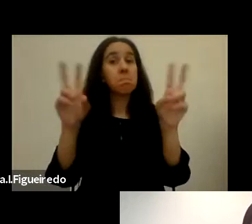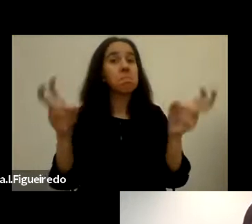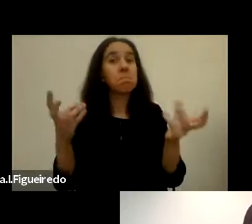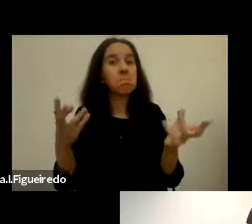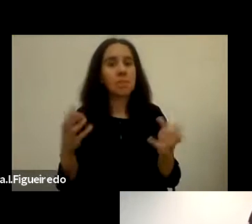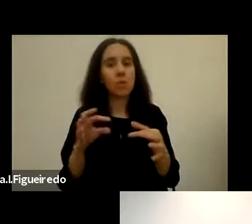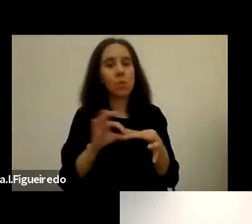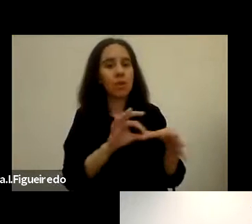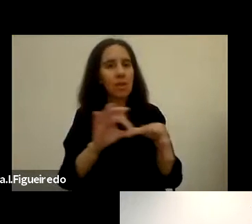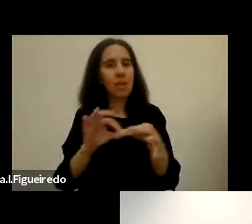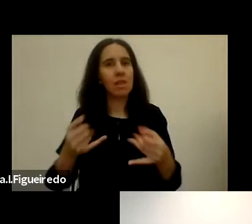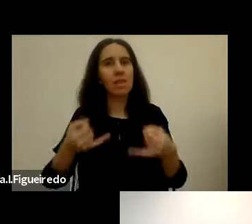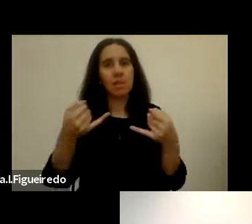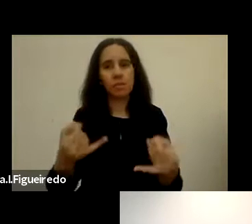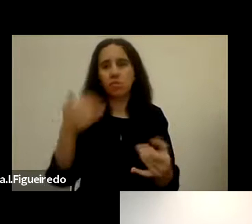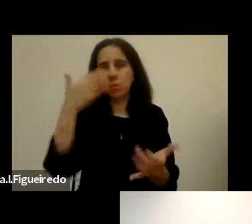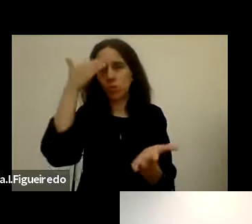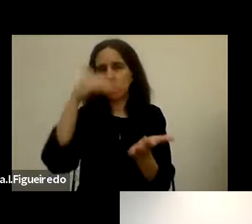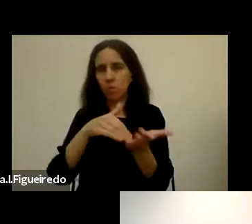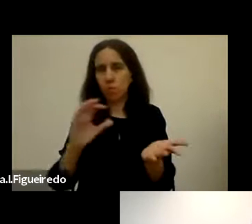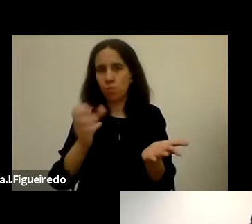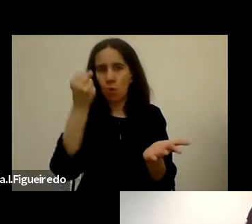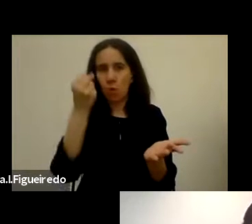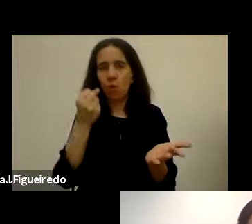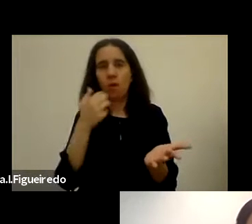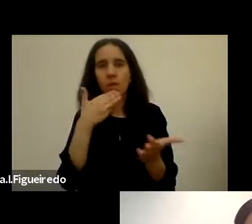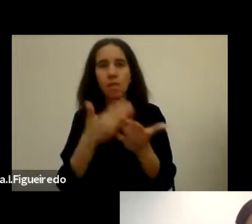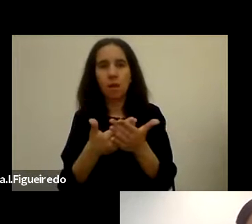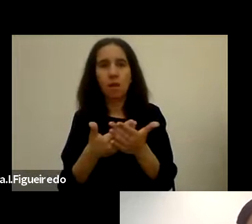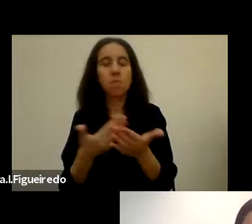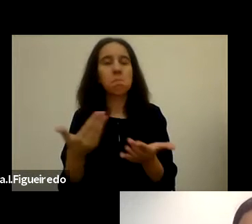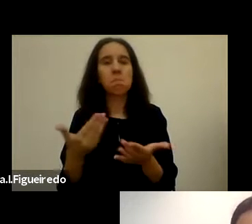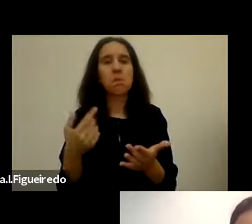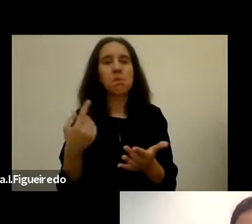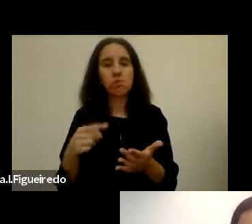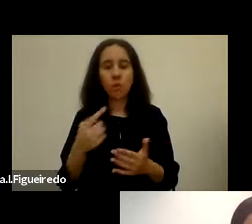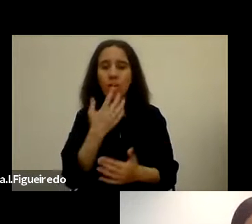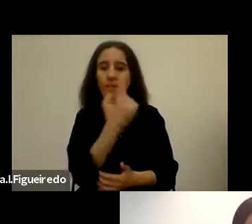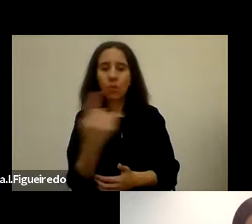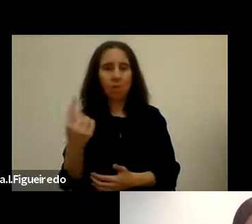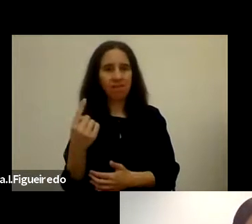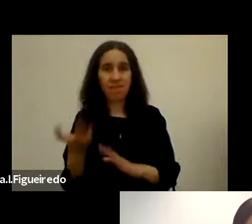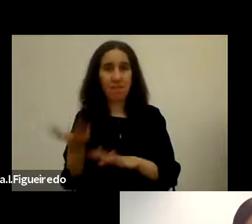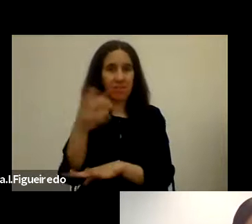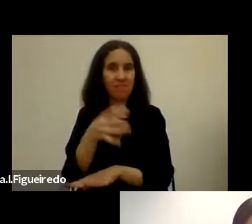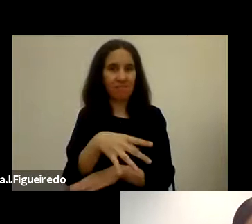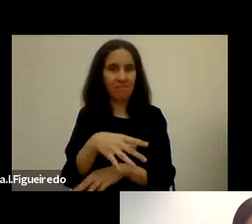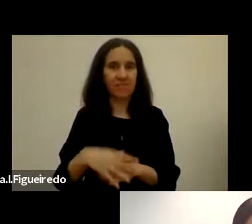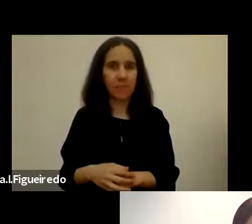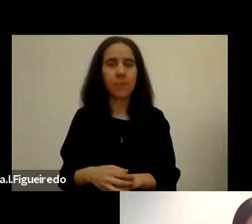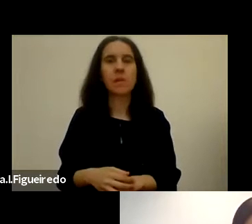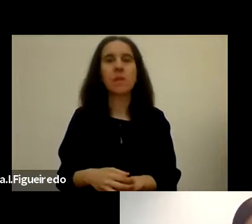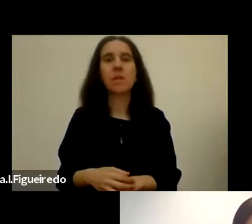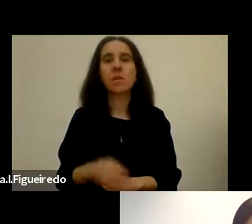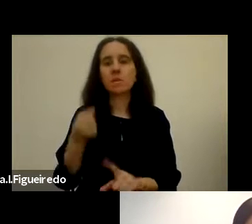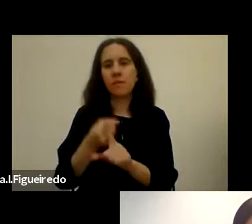unidade que depois vai poder produzir resultados que são maiores do que o contributo individual. Temos vivido